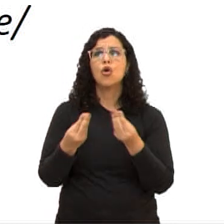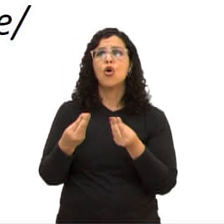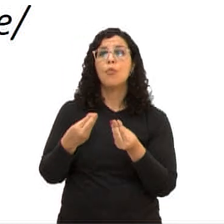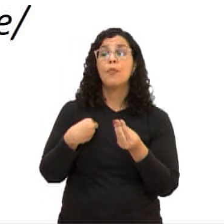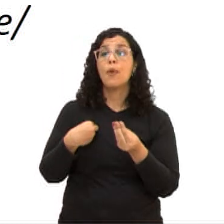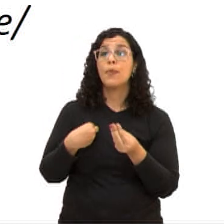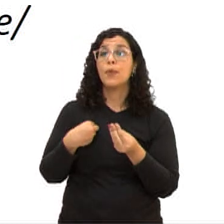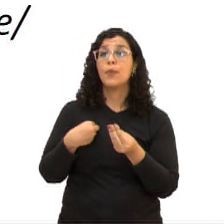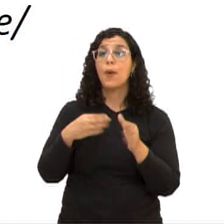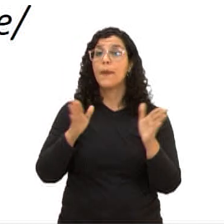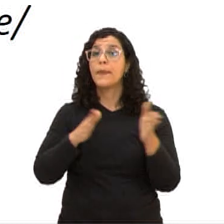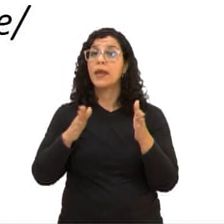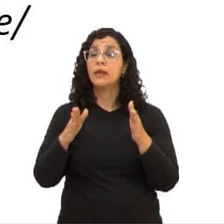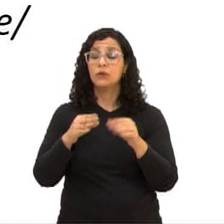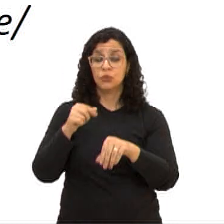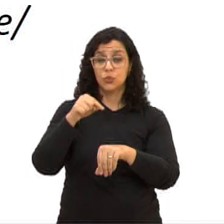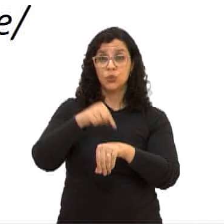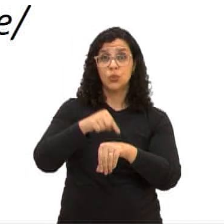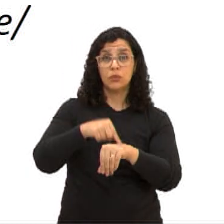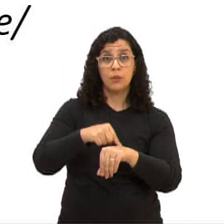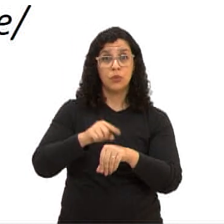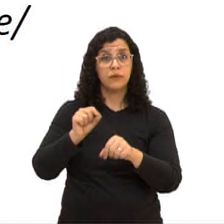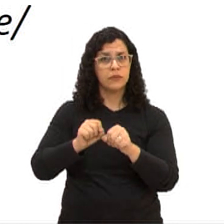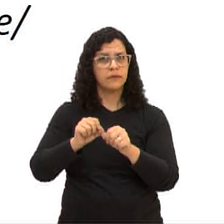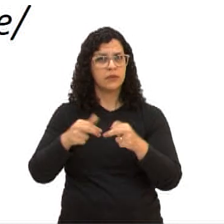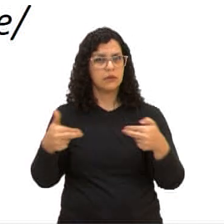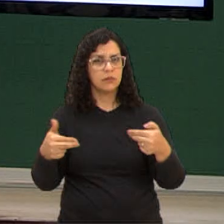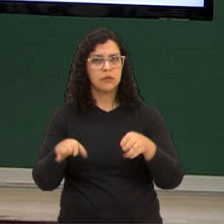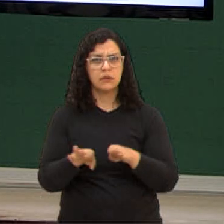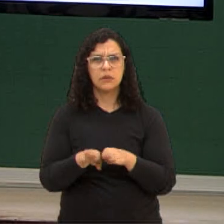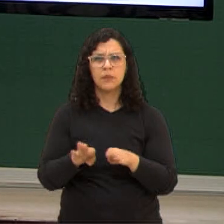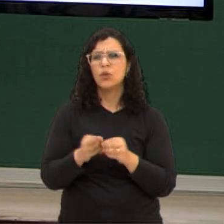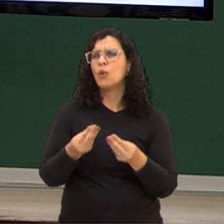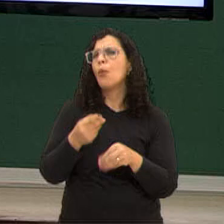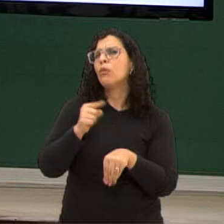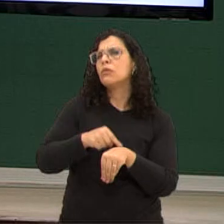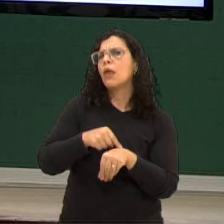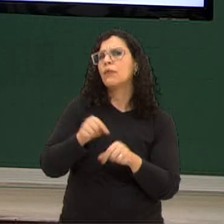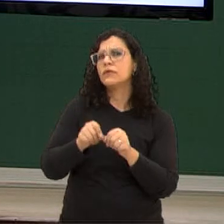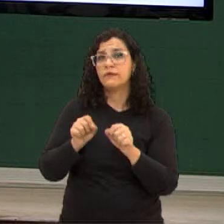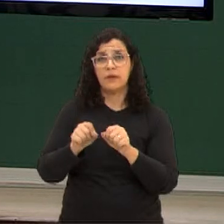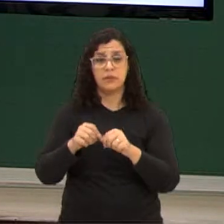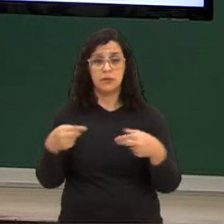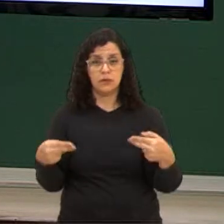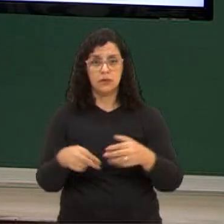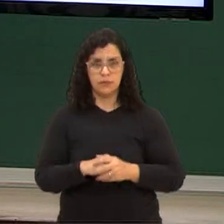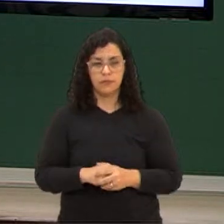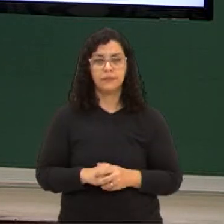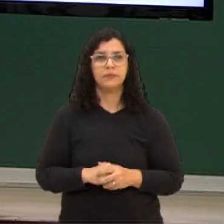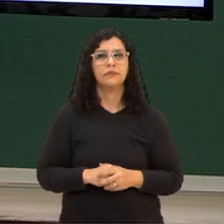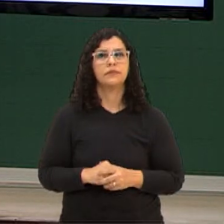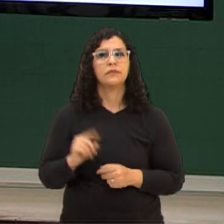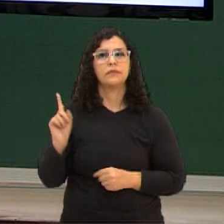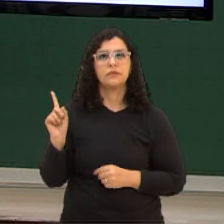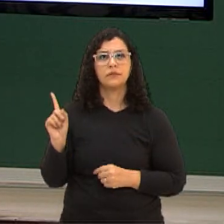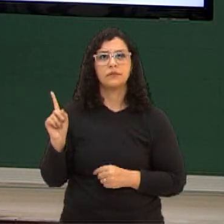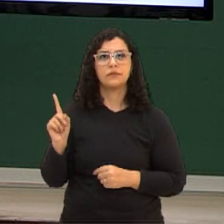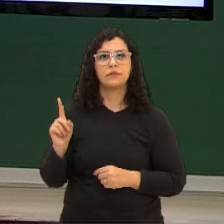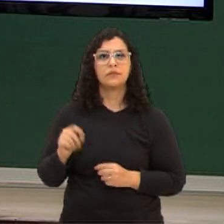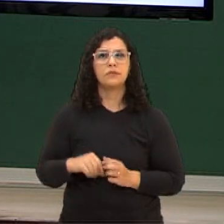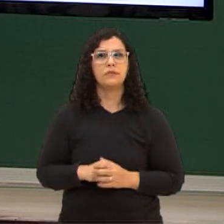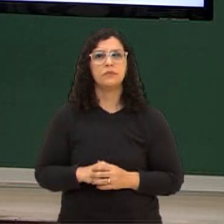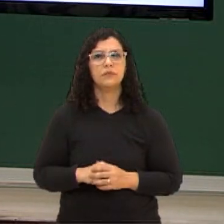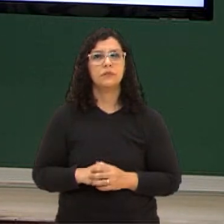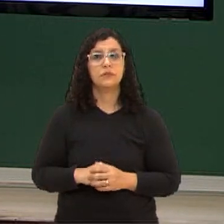sucessão temporal de las ações. Então, para mostrar o tempo que essas ações funcionam, tá?